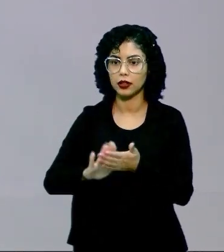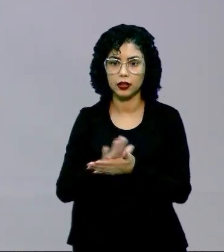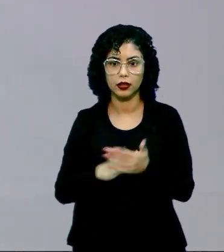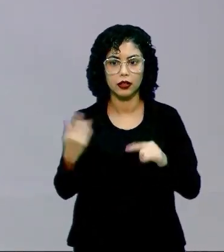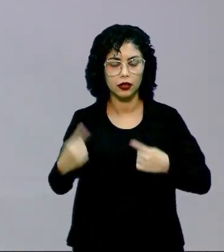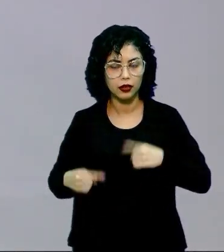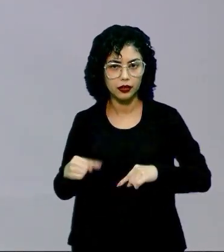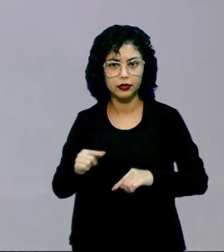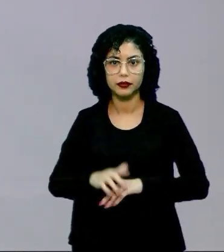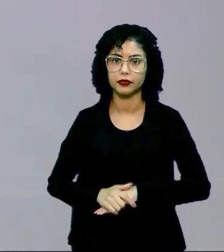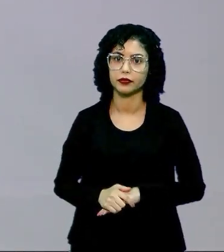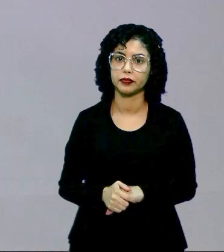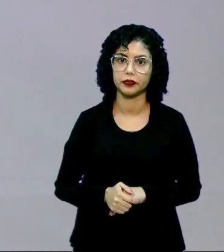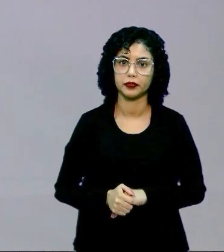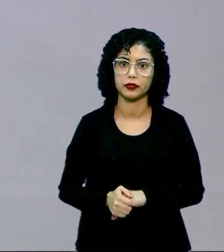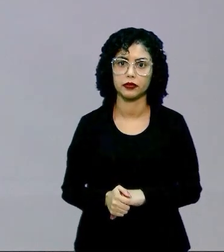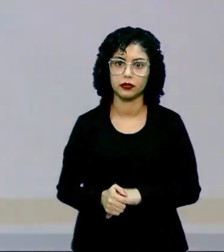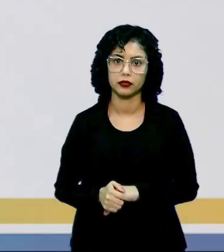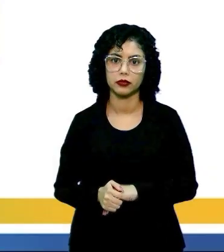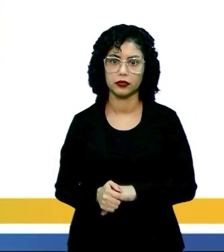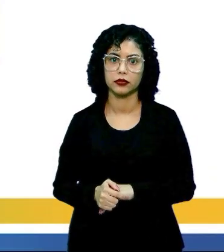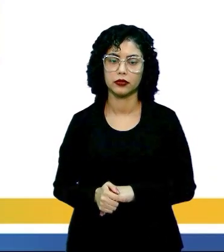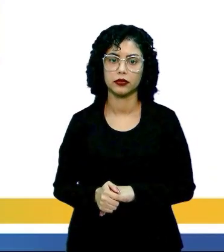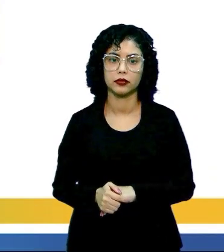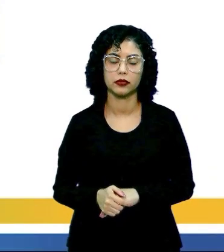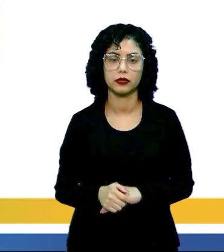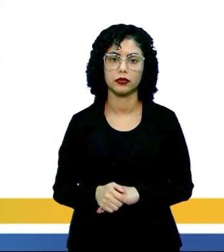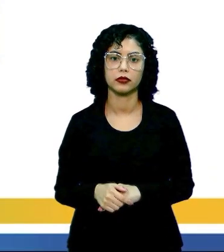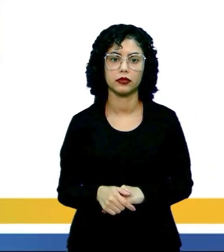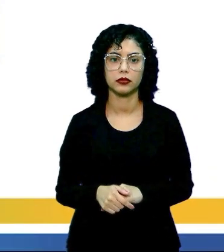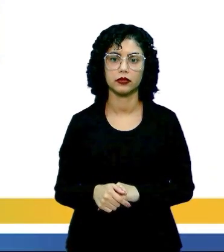política ainda, né? Aí vamos para